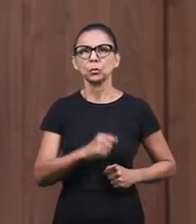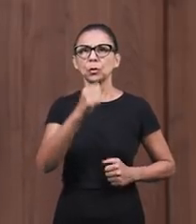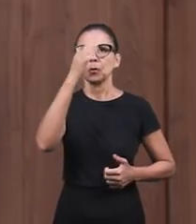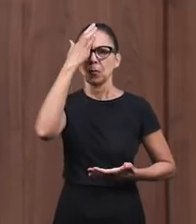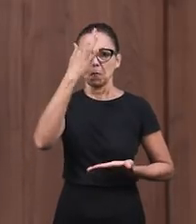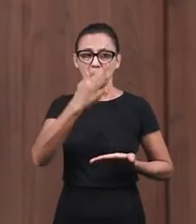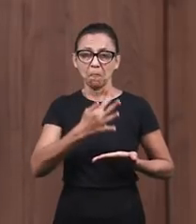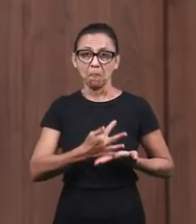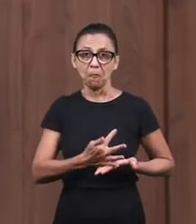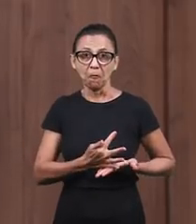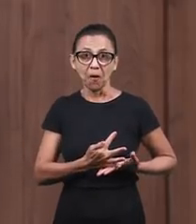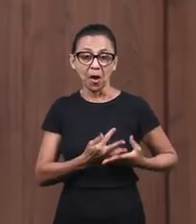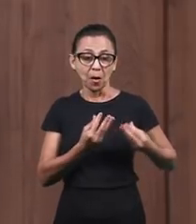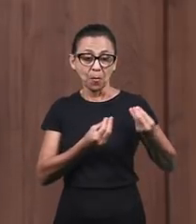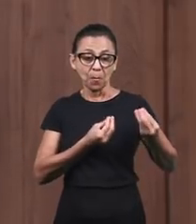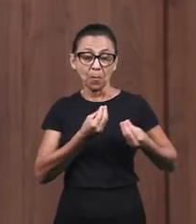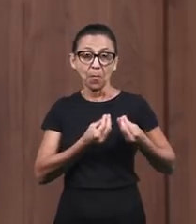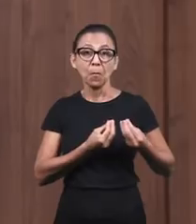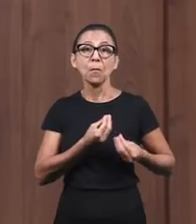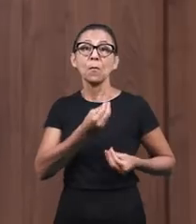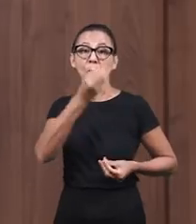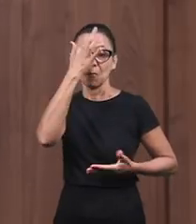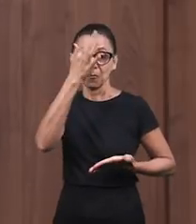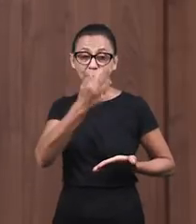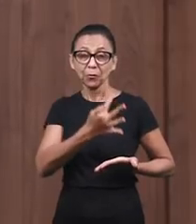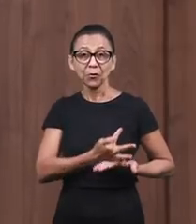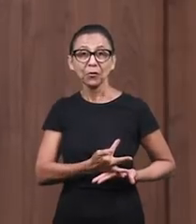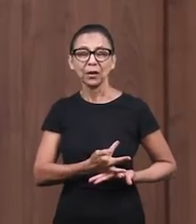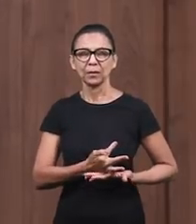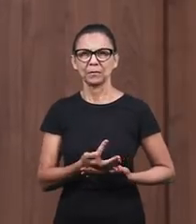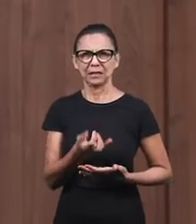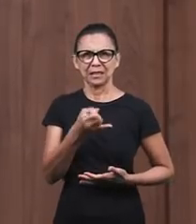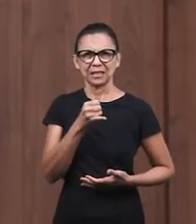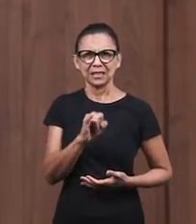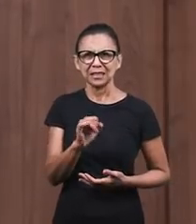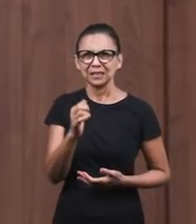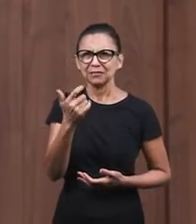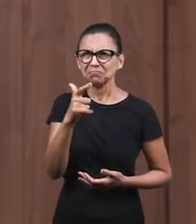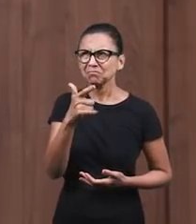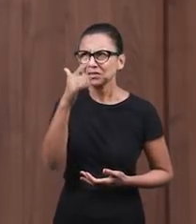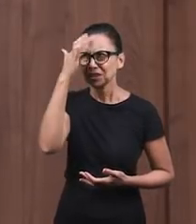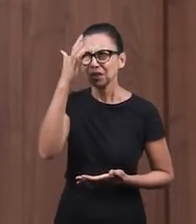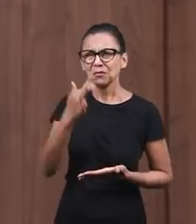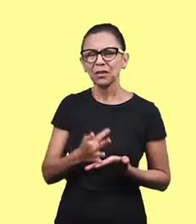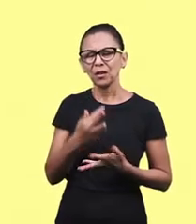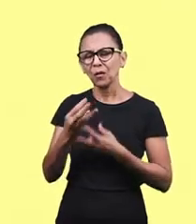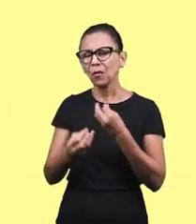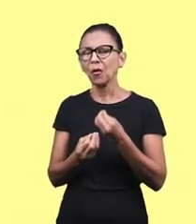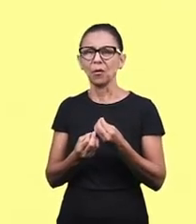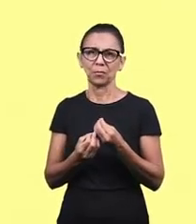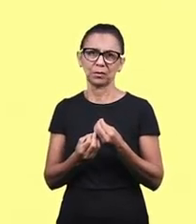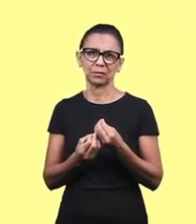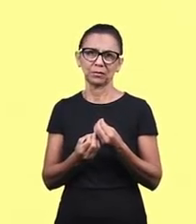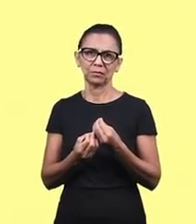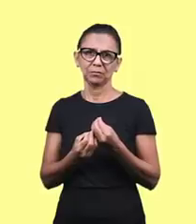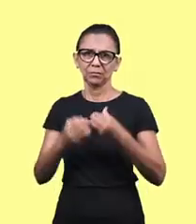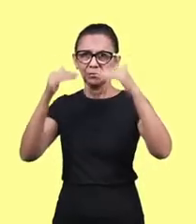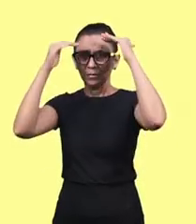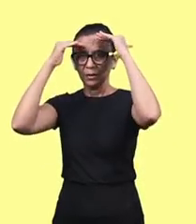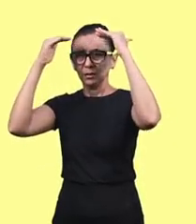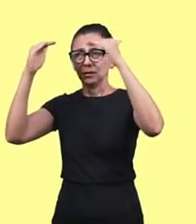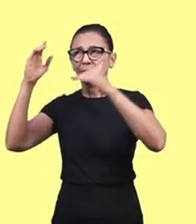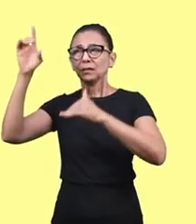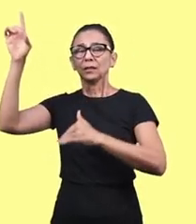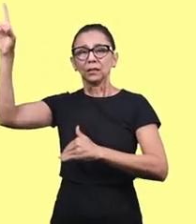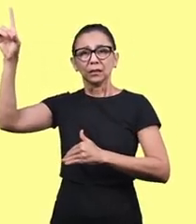fé, porque a Bíblia ainda nos ensina que sem fé é impossível agradar a Deus. Que possamos ter o nosso coração